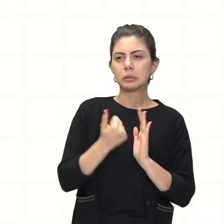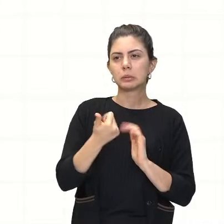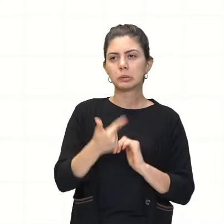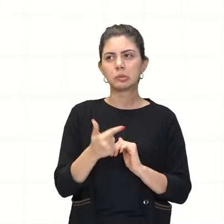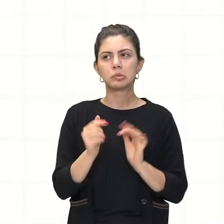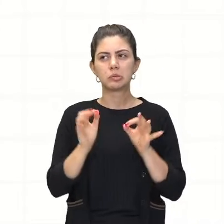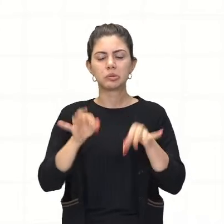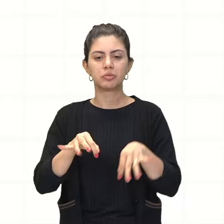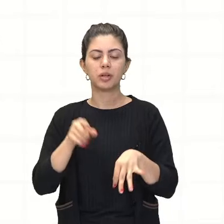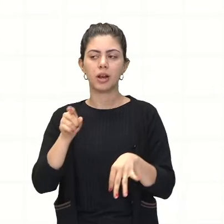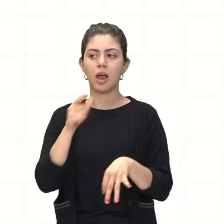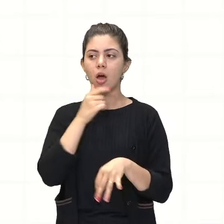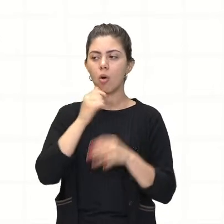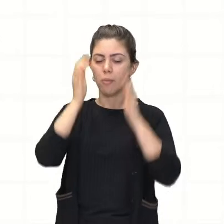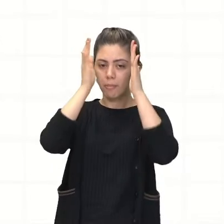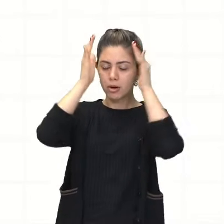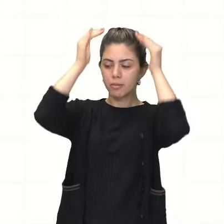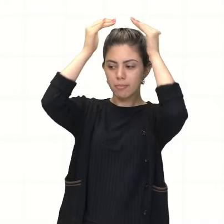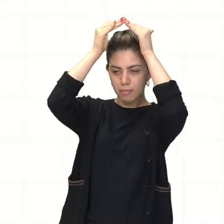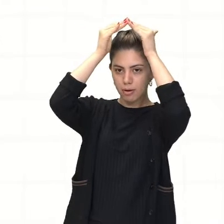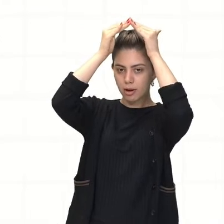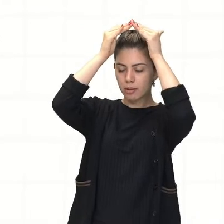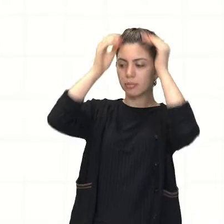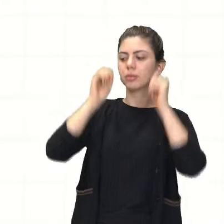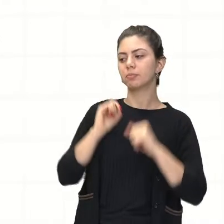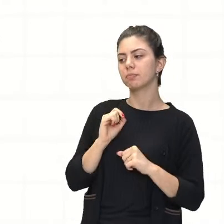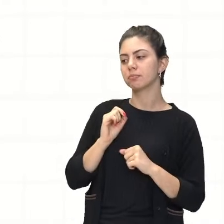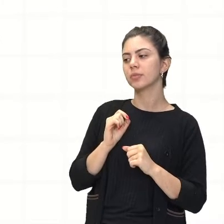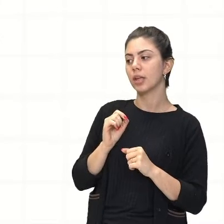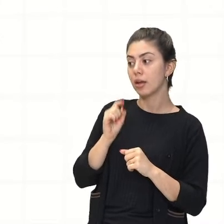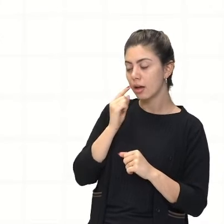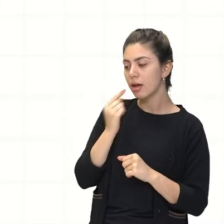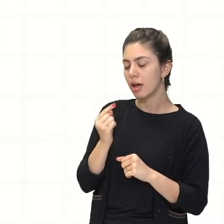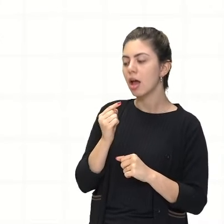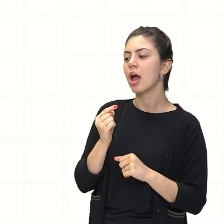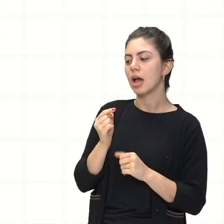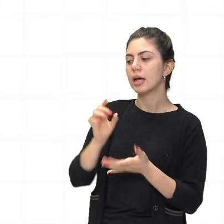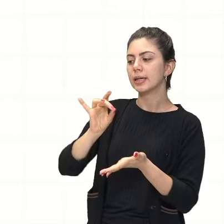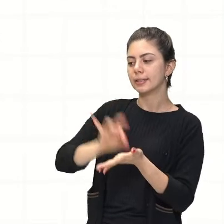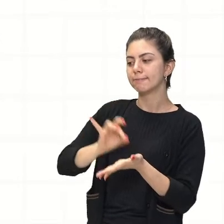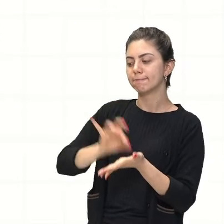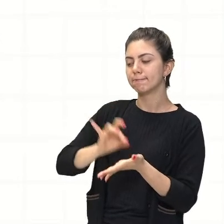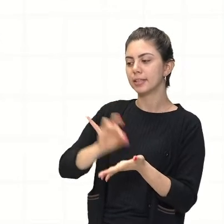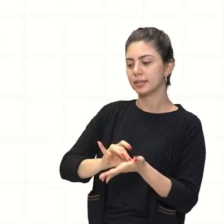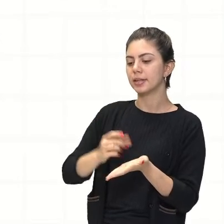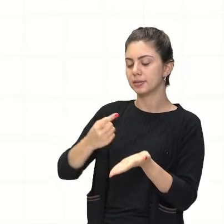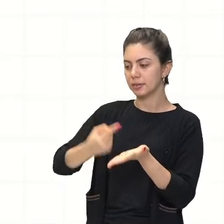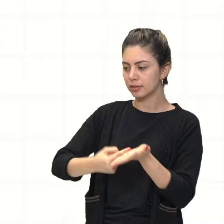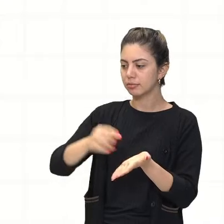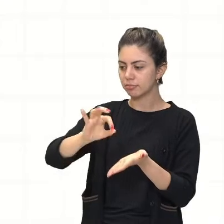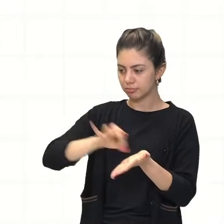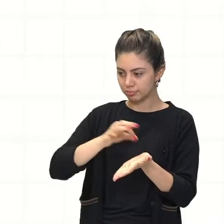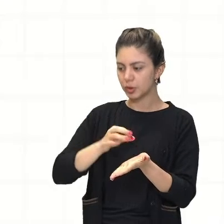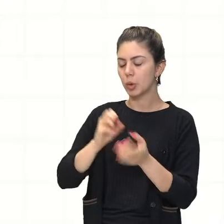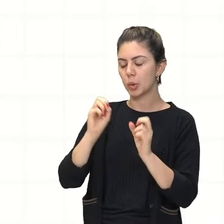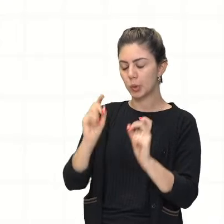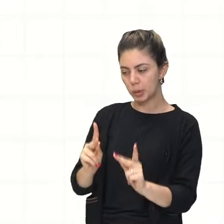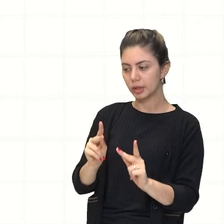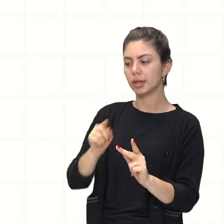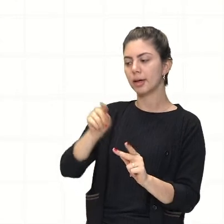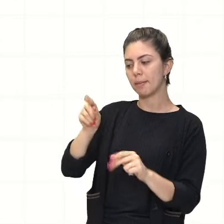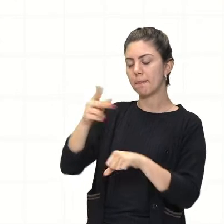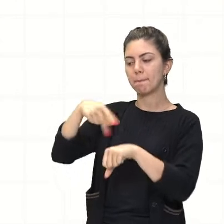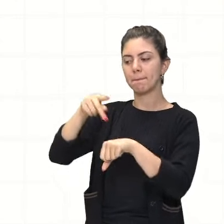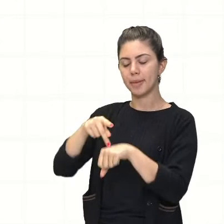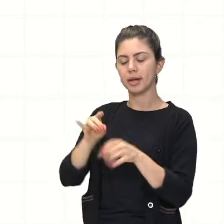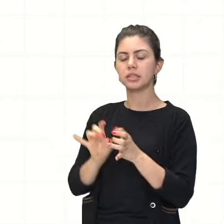o Papa vai reconhecer a independência de Portugal, e esse é um feito muito importante conquistado por